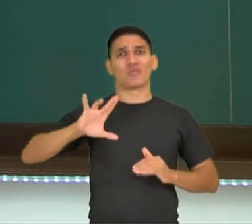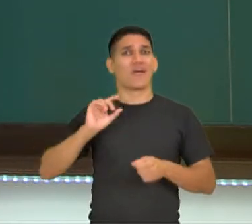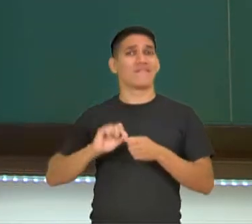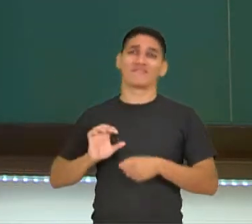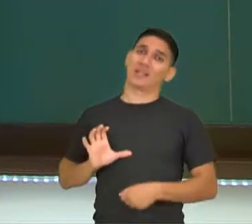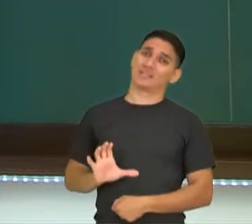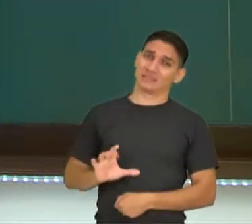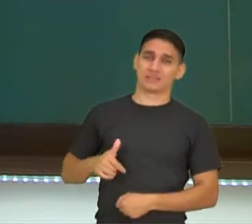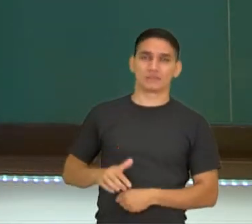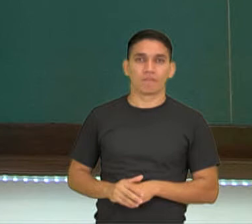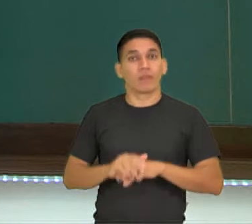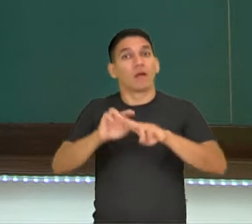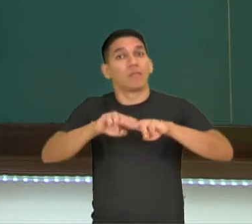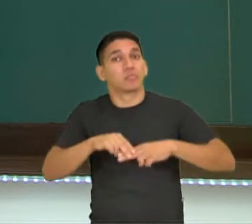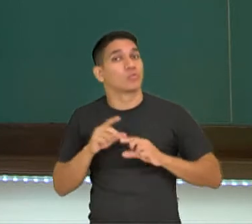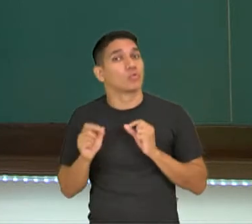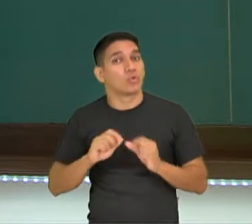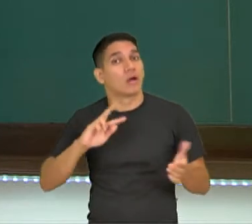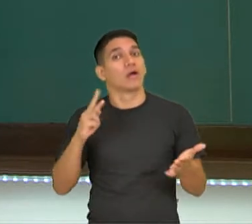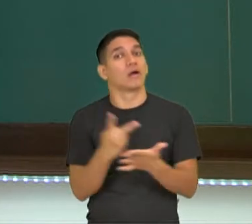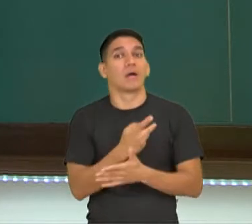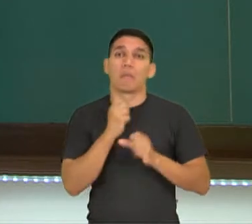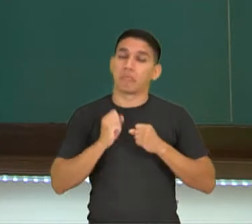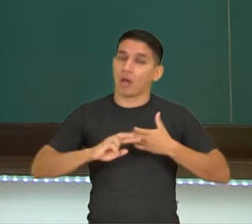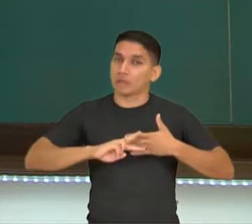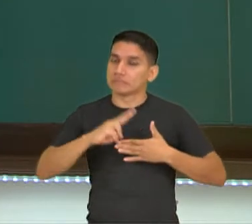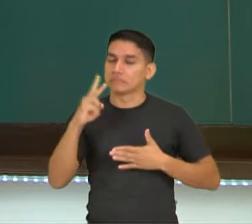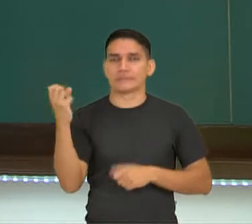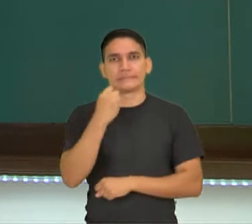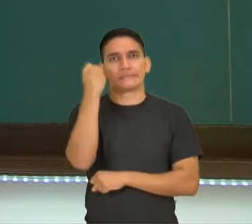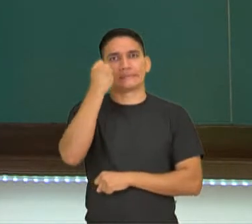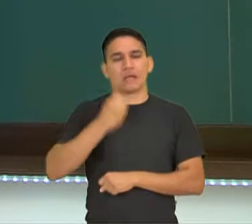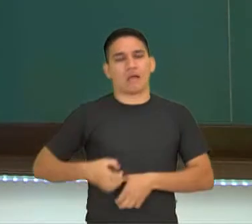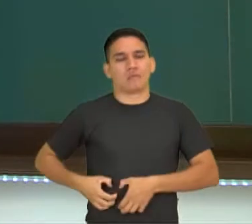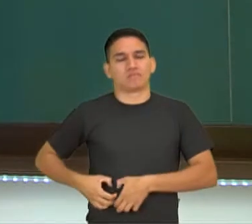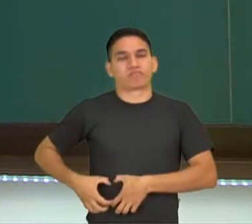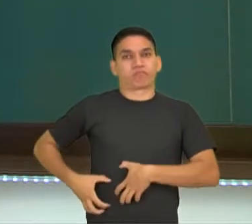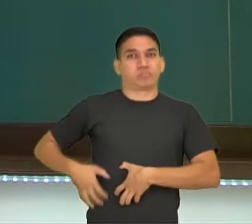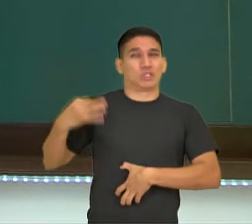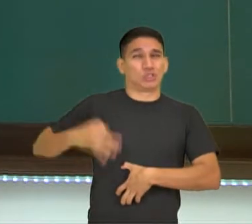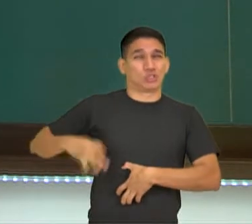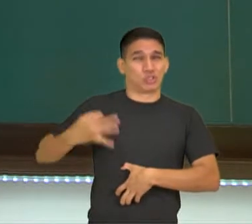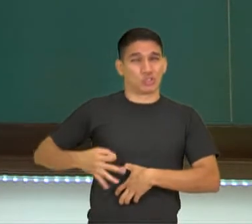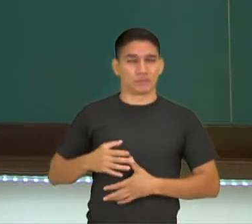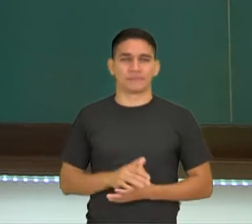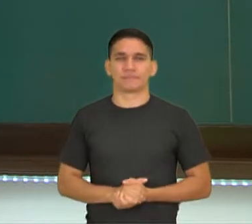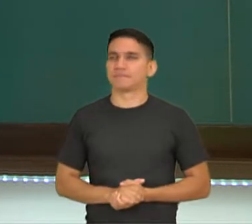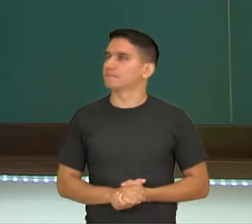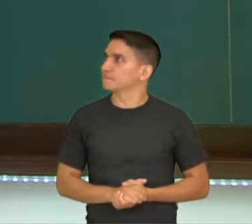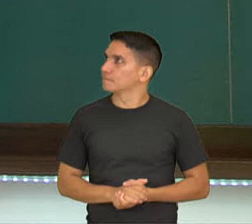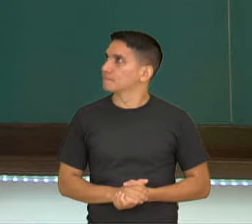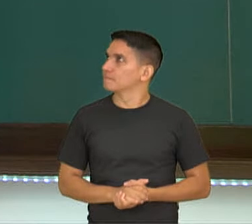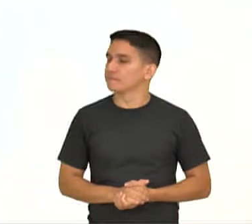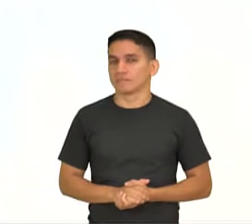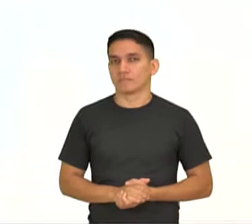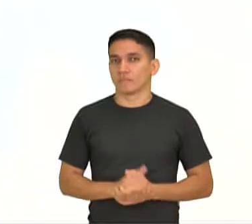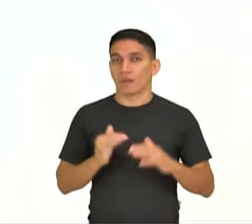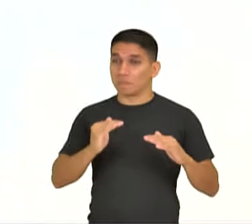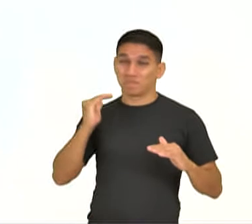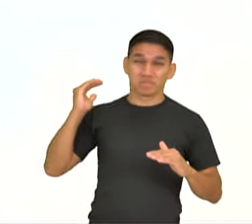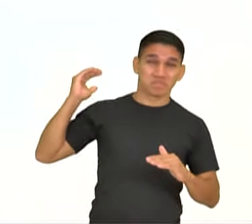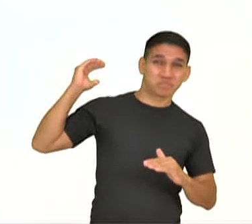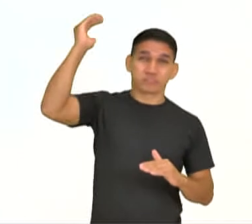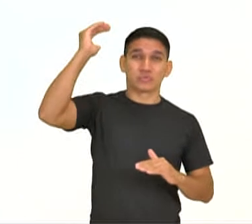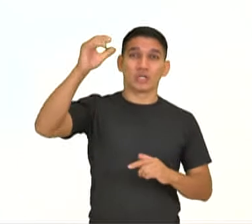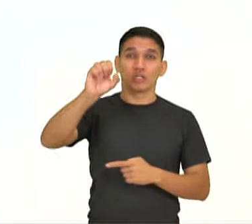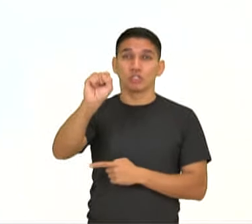isso. Logo, pode afetar e ter graves inflamações aqui, olha. O excesso de sódio também pode